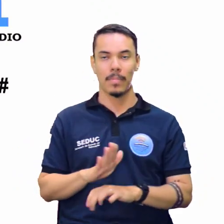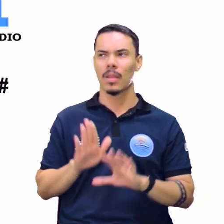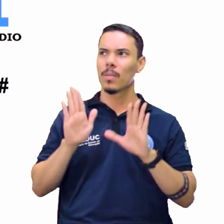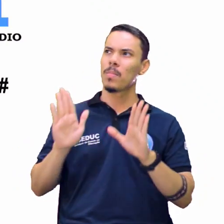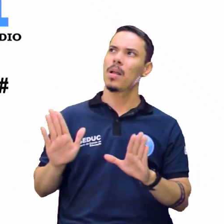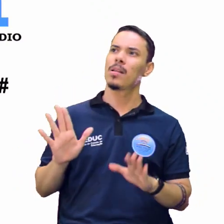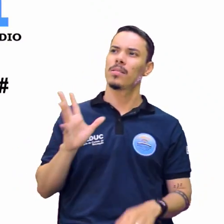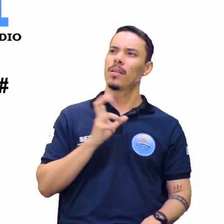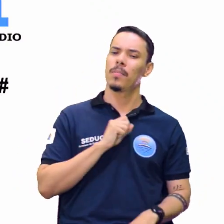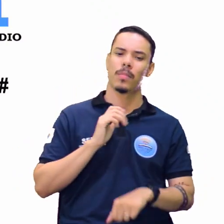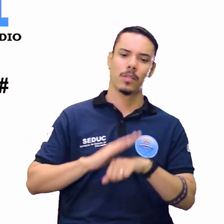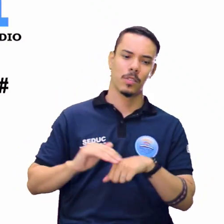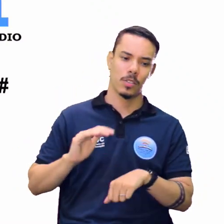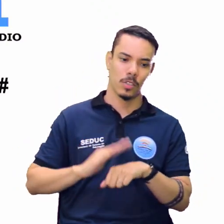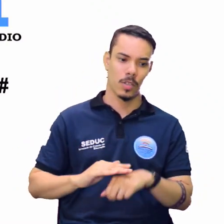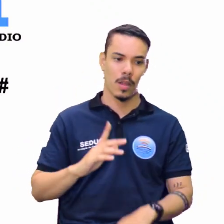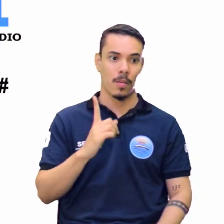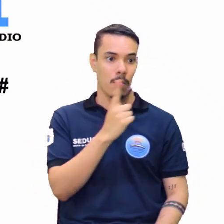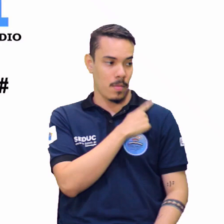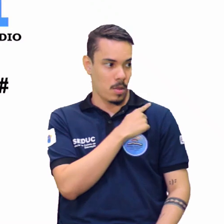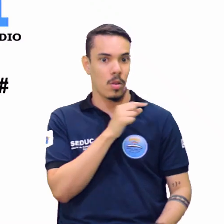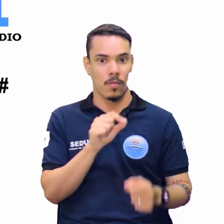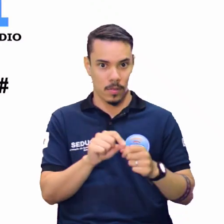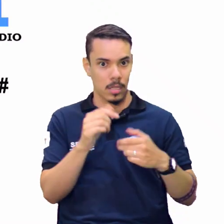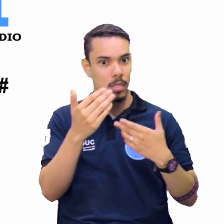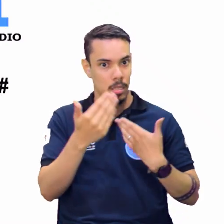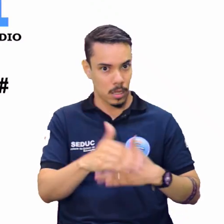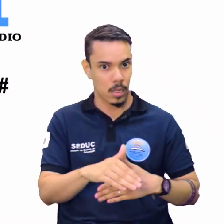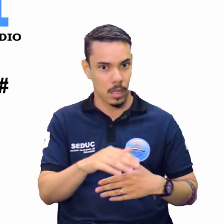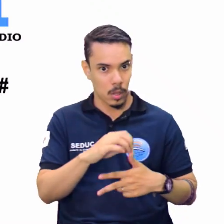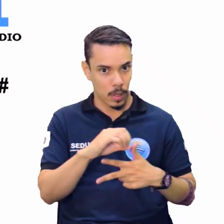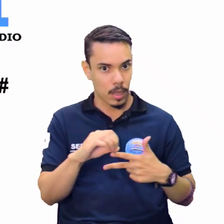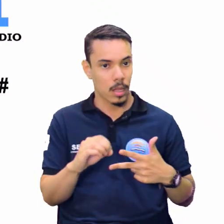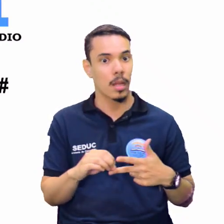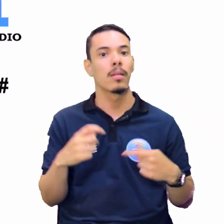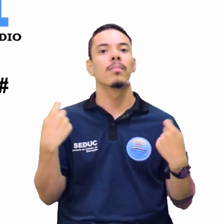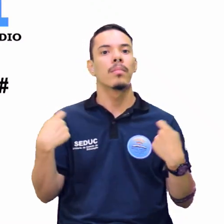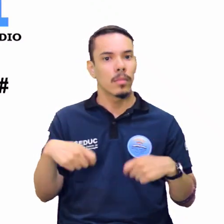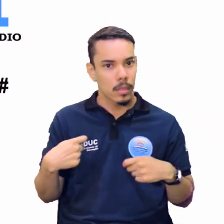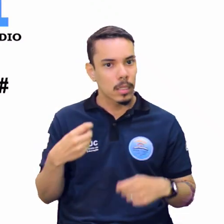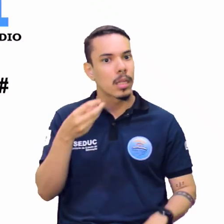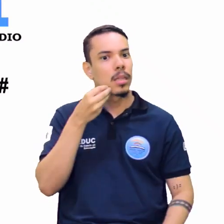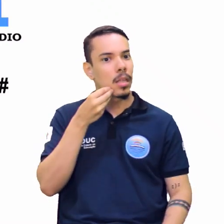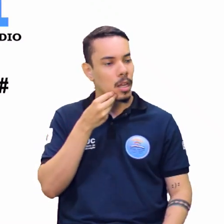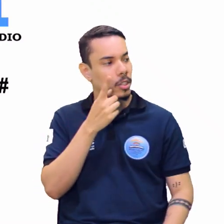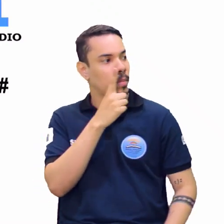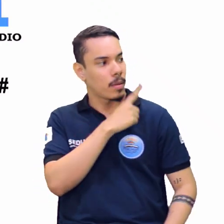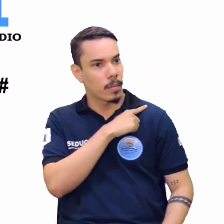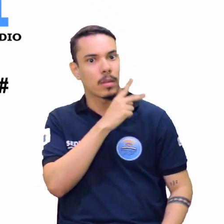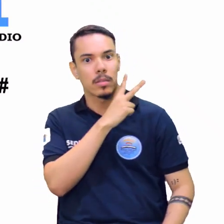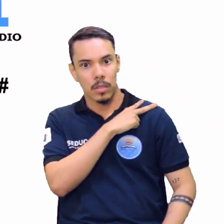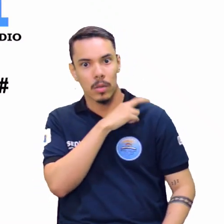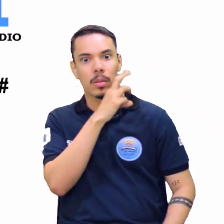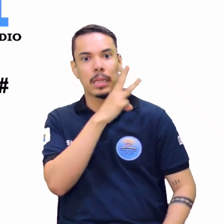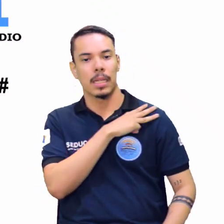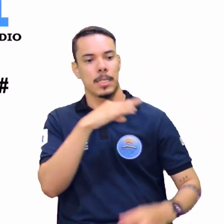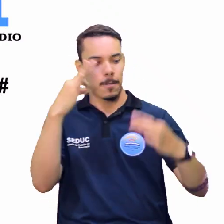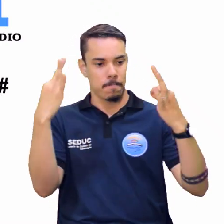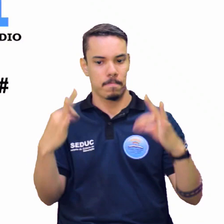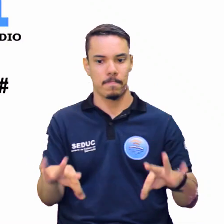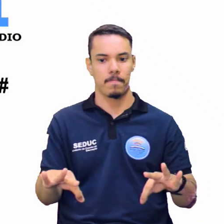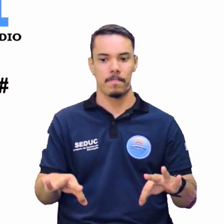amadinha primeiro ano vou fazer o Enem façam primeiro no segundo e no terceiro é para valer